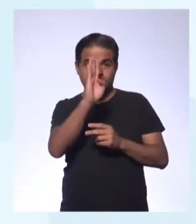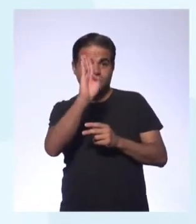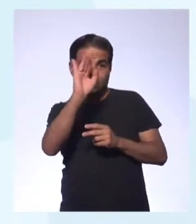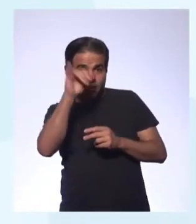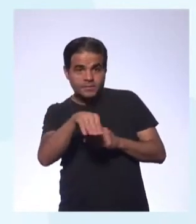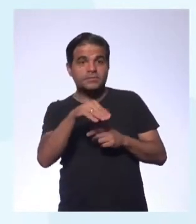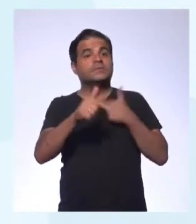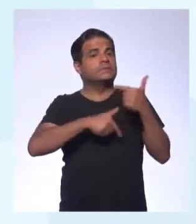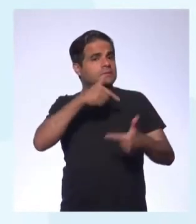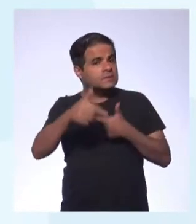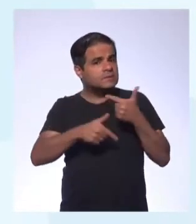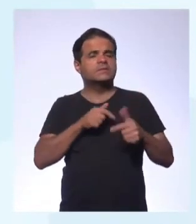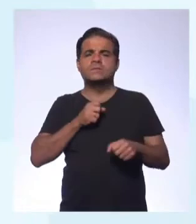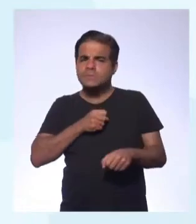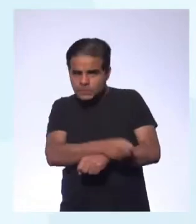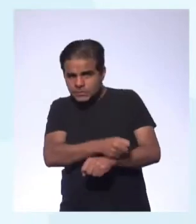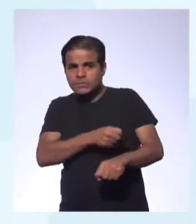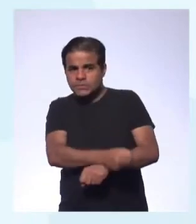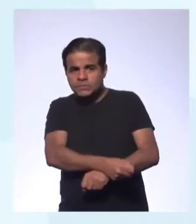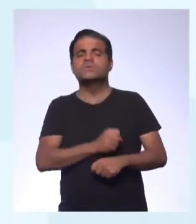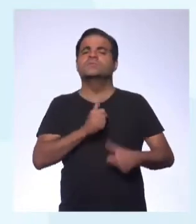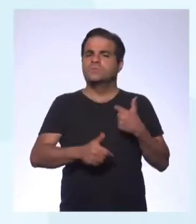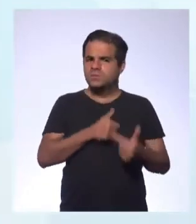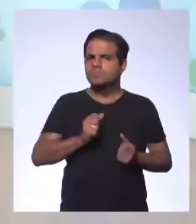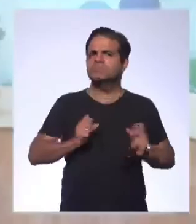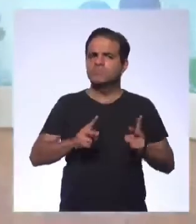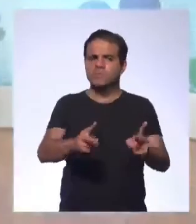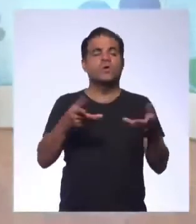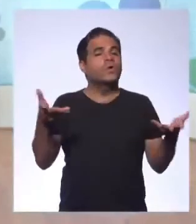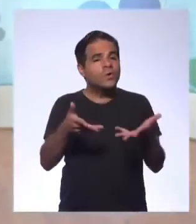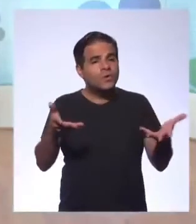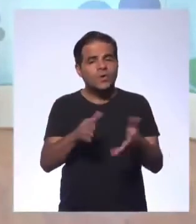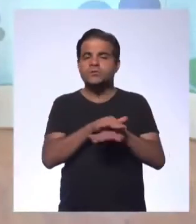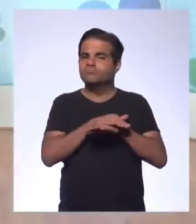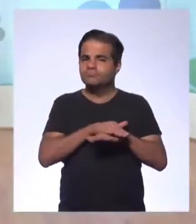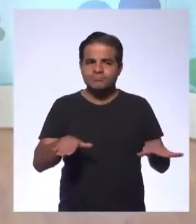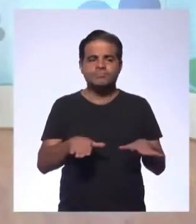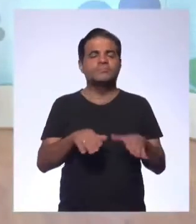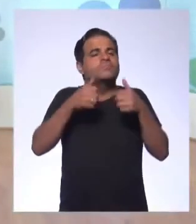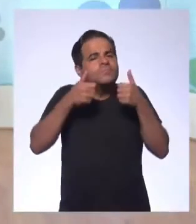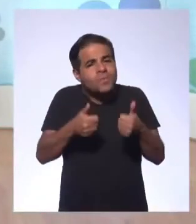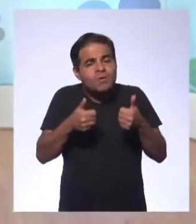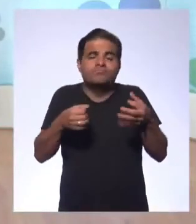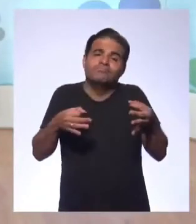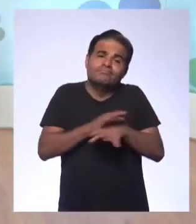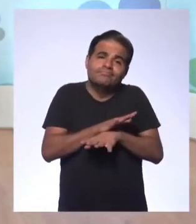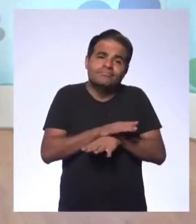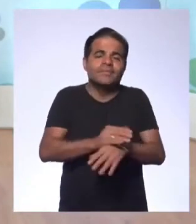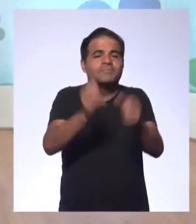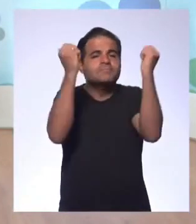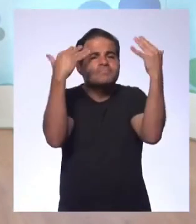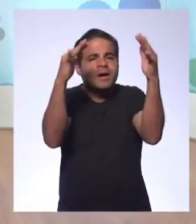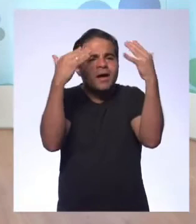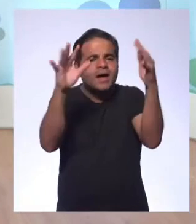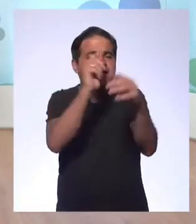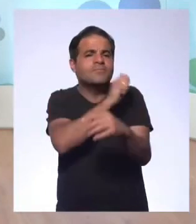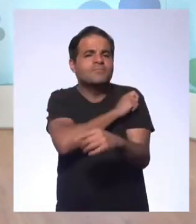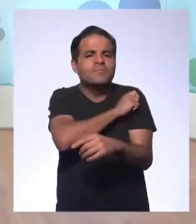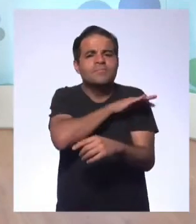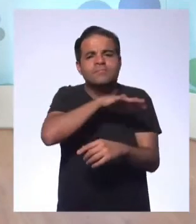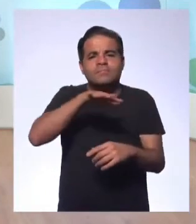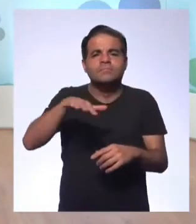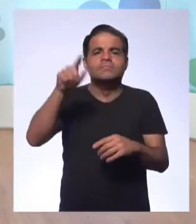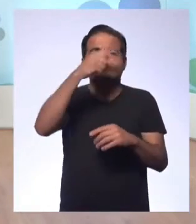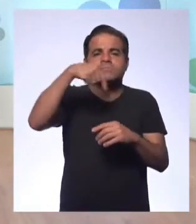trabalhando a questão da escravização. E por hoje é só, o que é bom dura pouco. Parabéns aos estudantes,